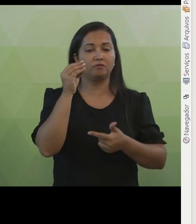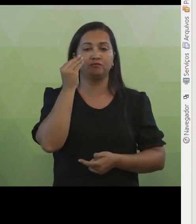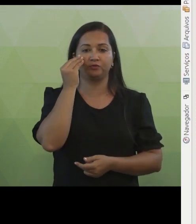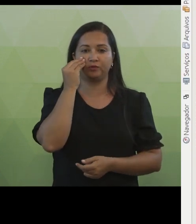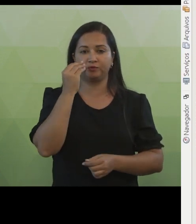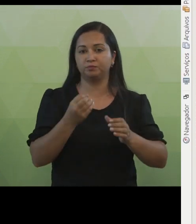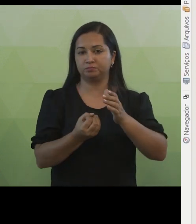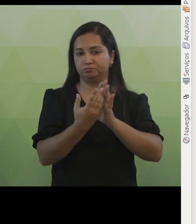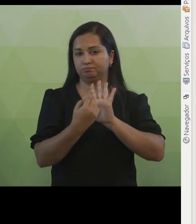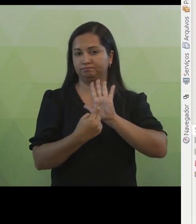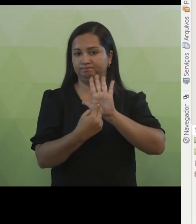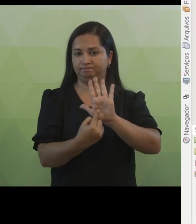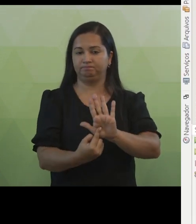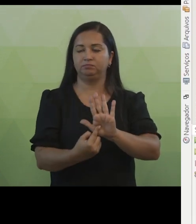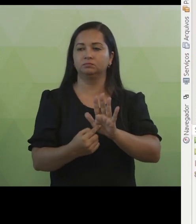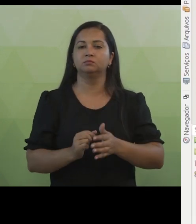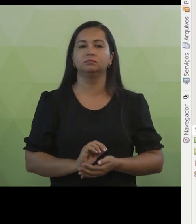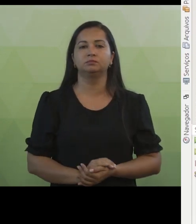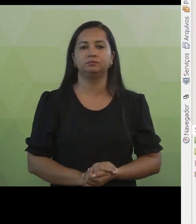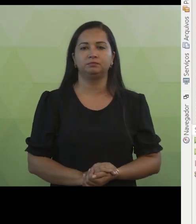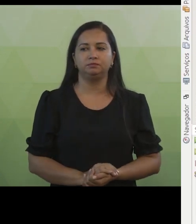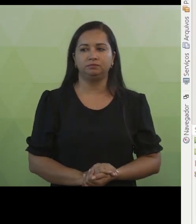Vamos executar aqui.